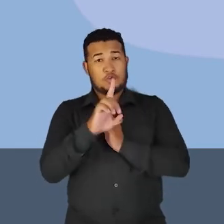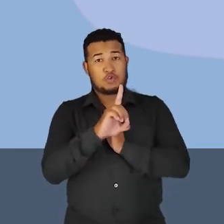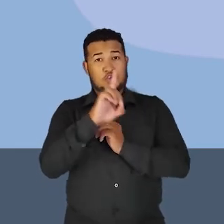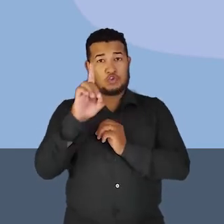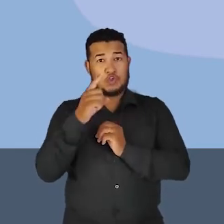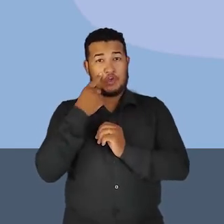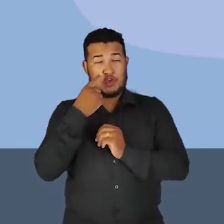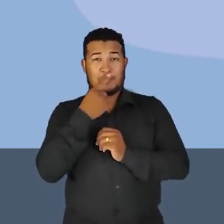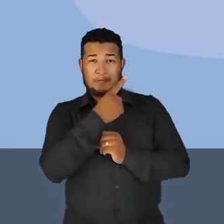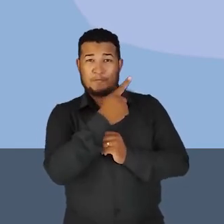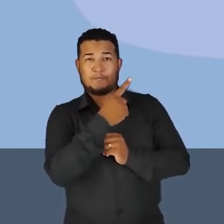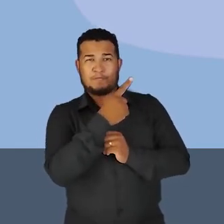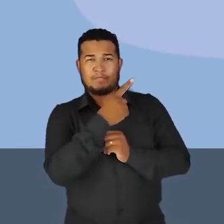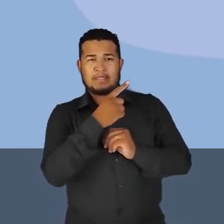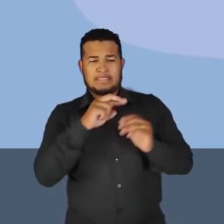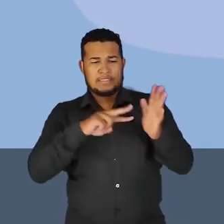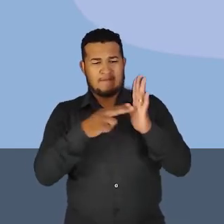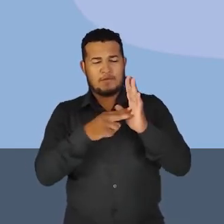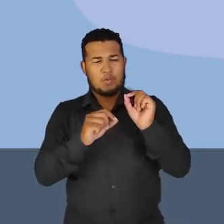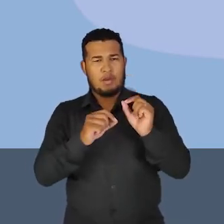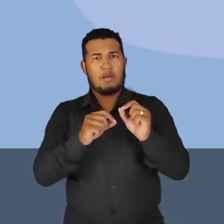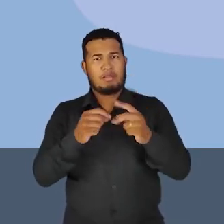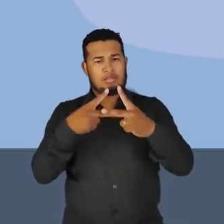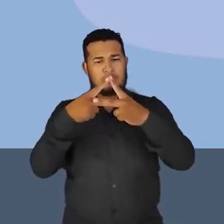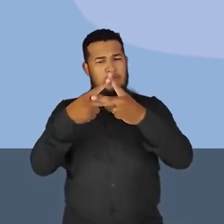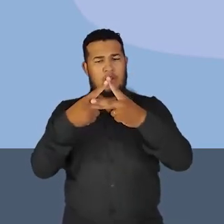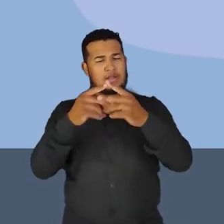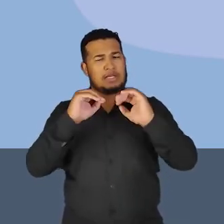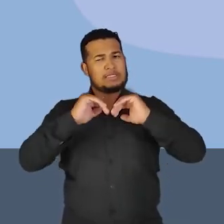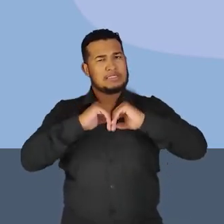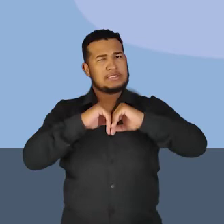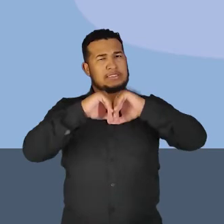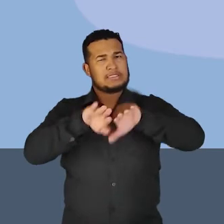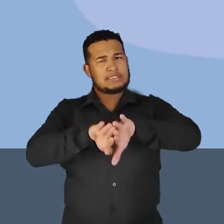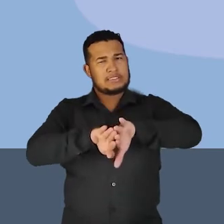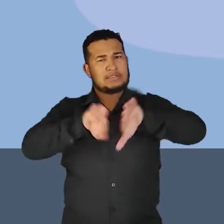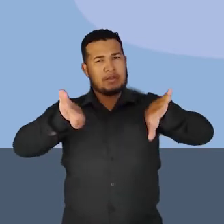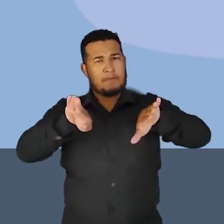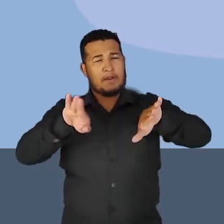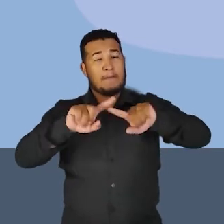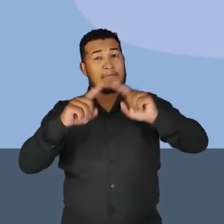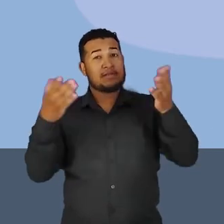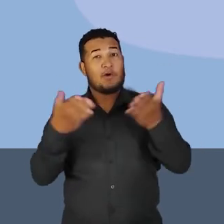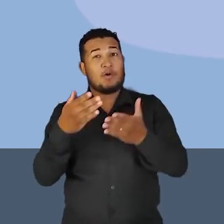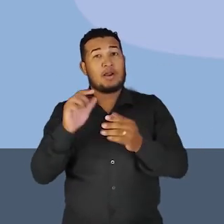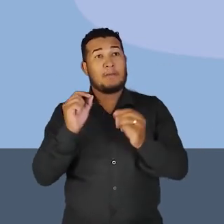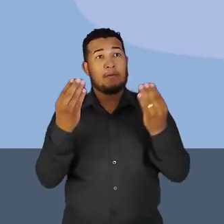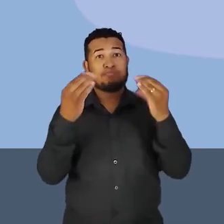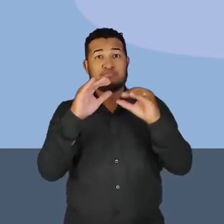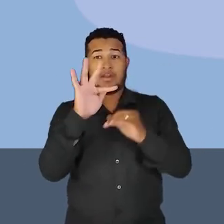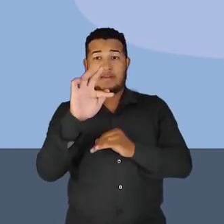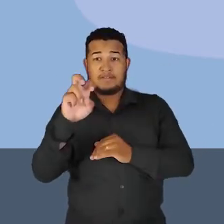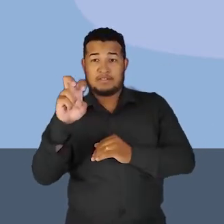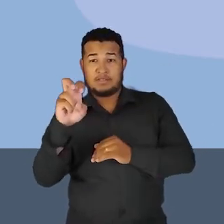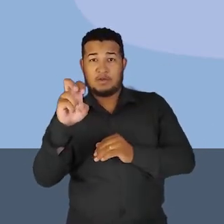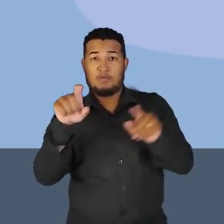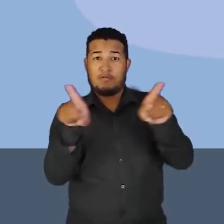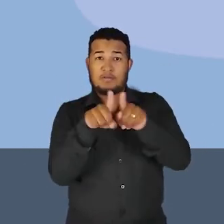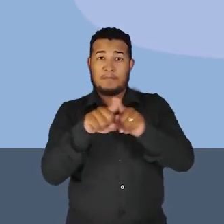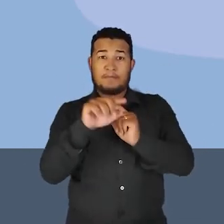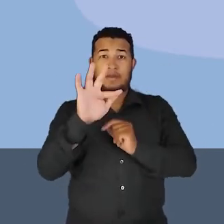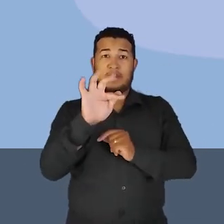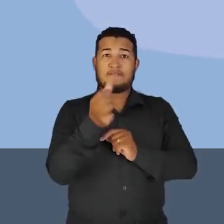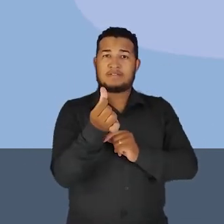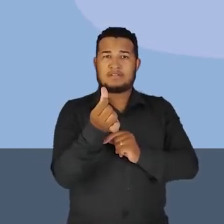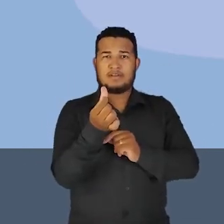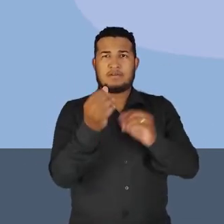direito, eu separei o triângulo, mas observe que agora eu só coloquei F5 e F6. Eu não coloquei o sinal